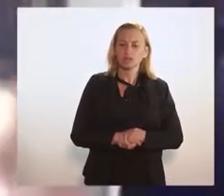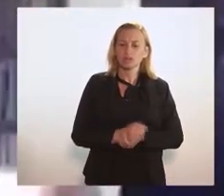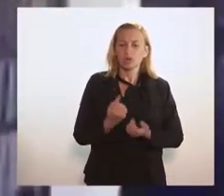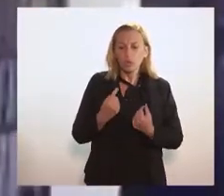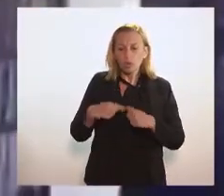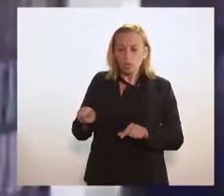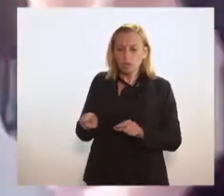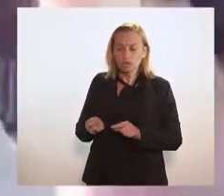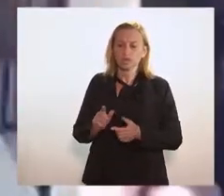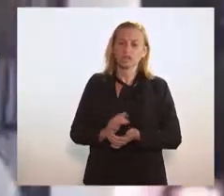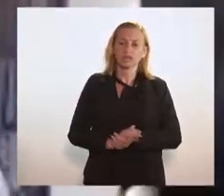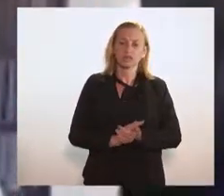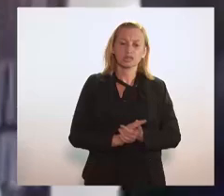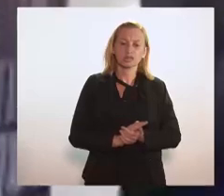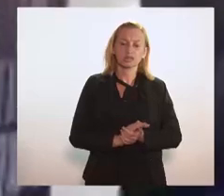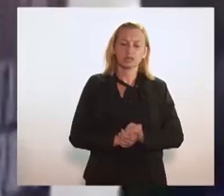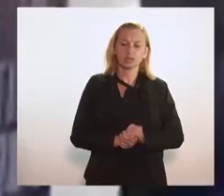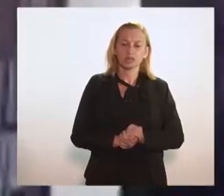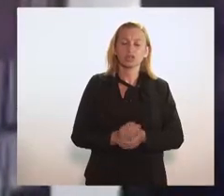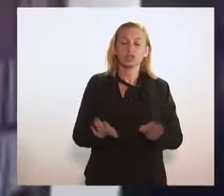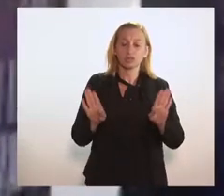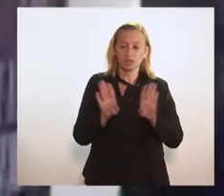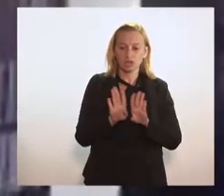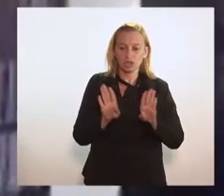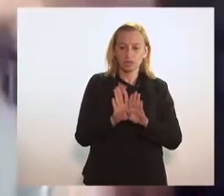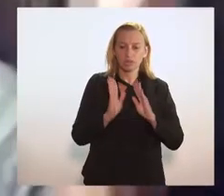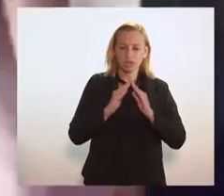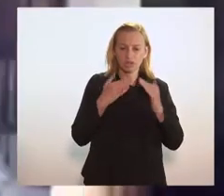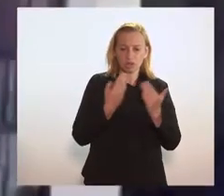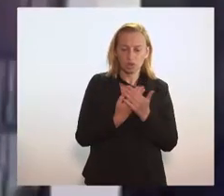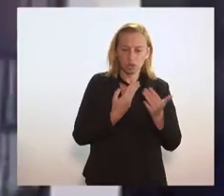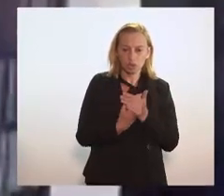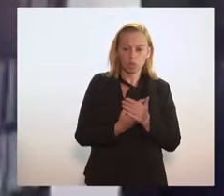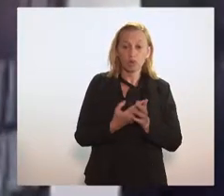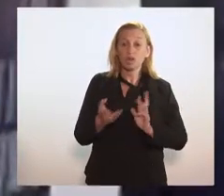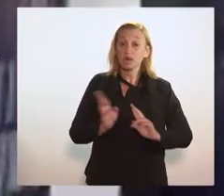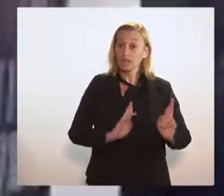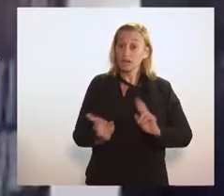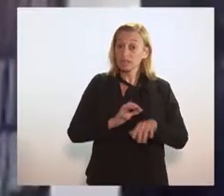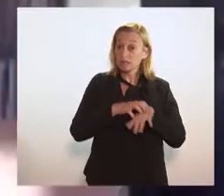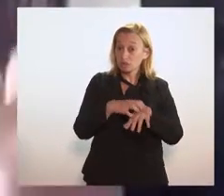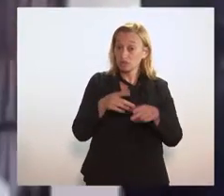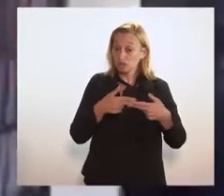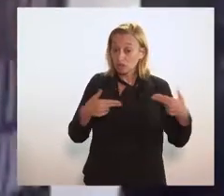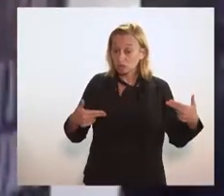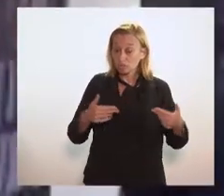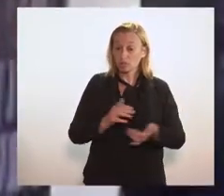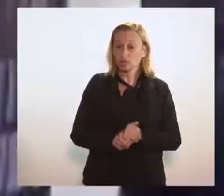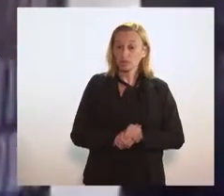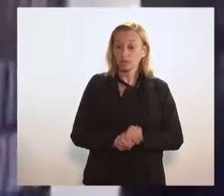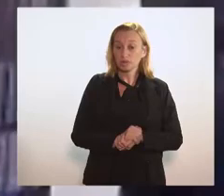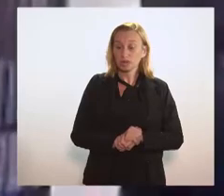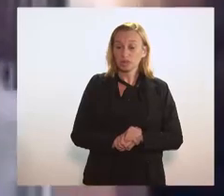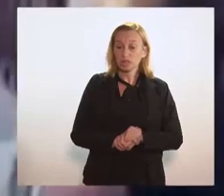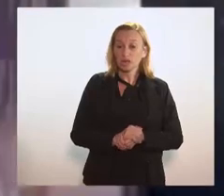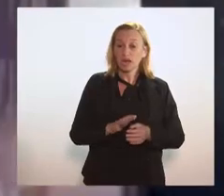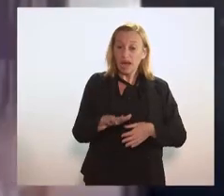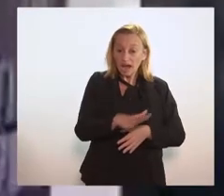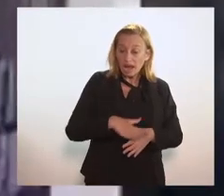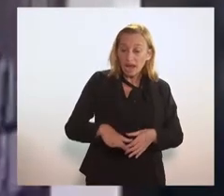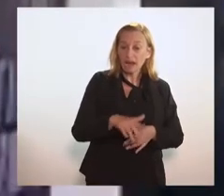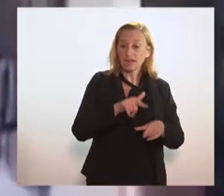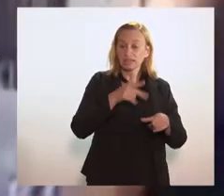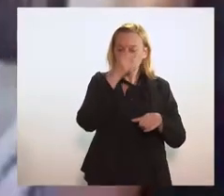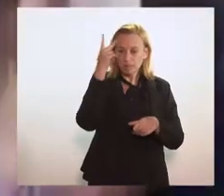chegado em alguns membros do Legislativo. Em relação aos transportes, classe trabalhadora